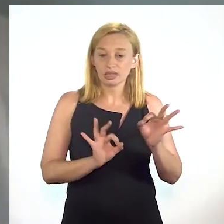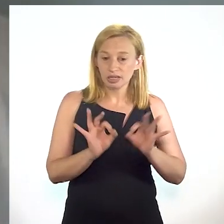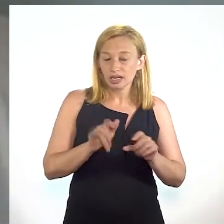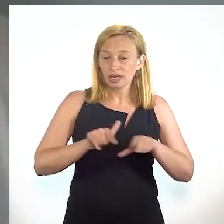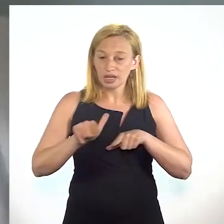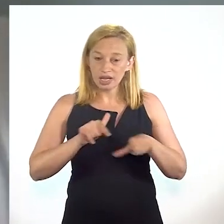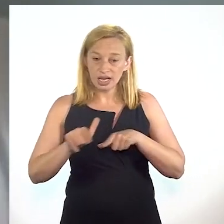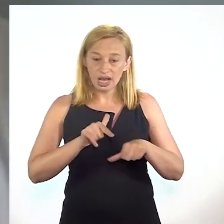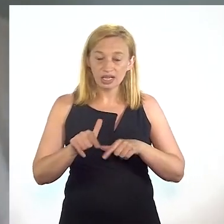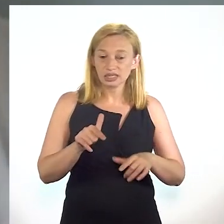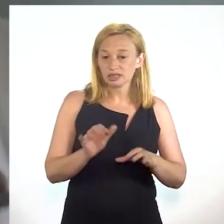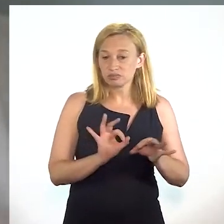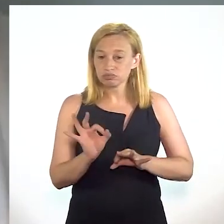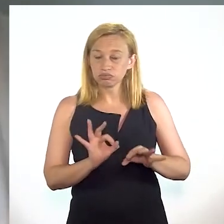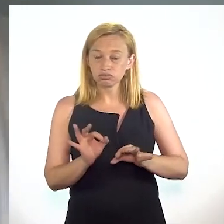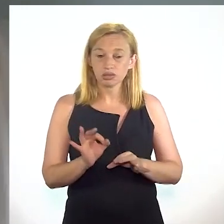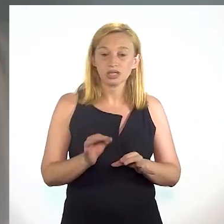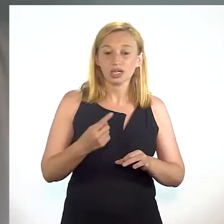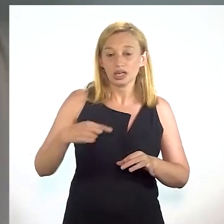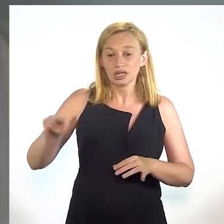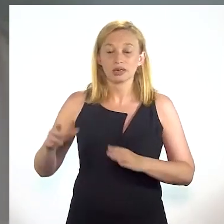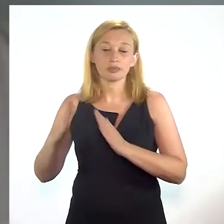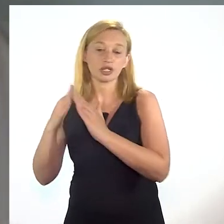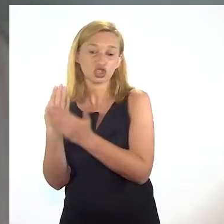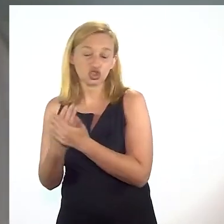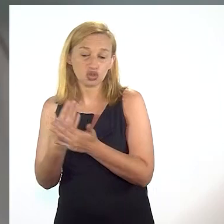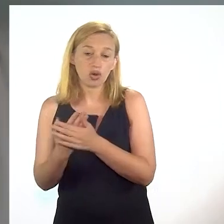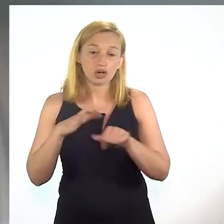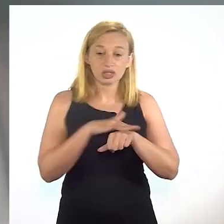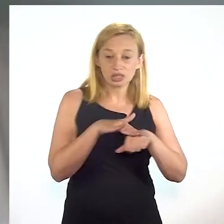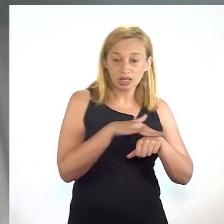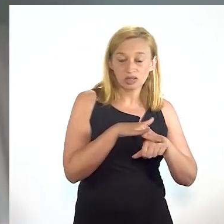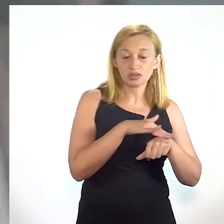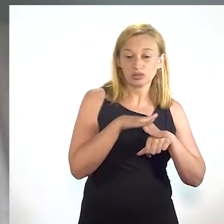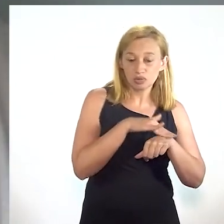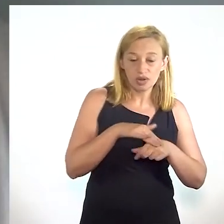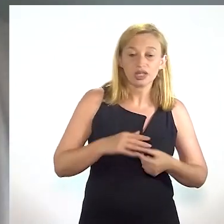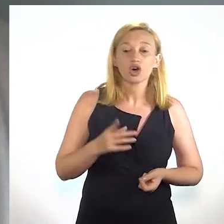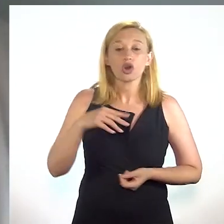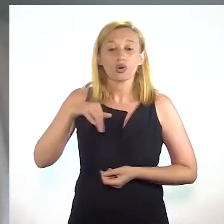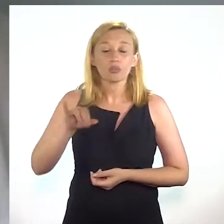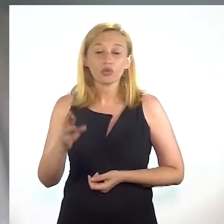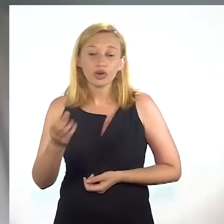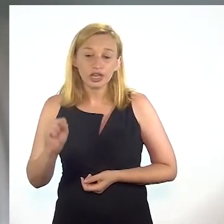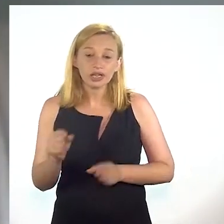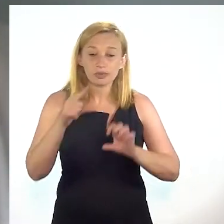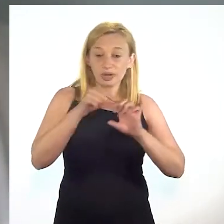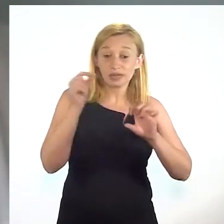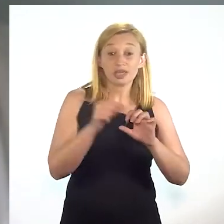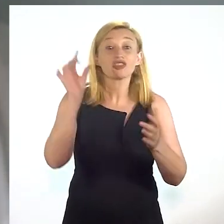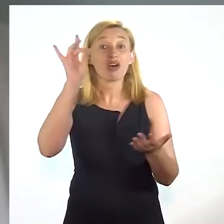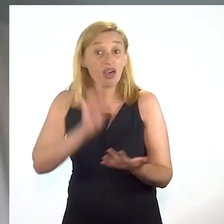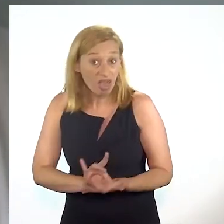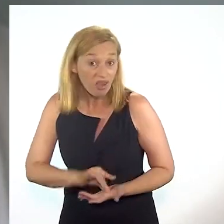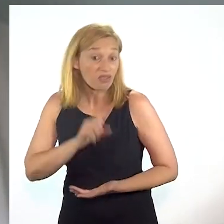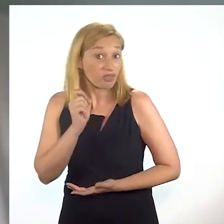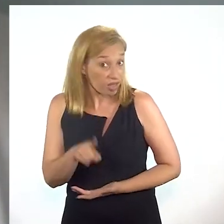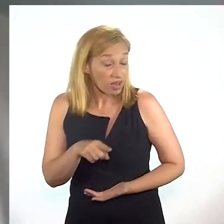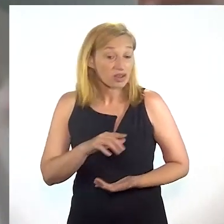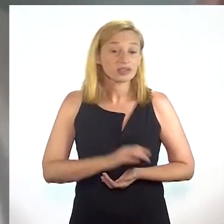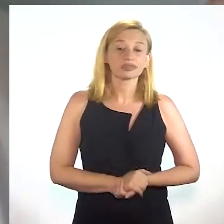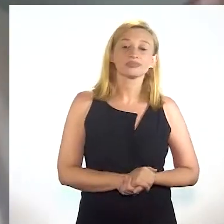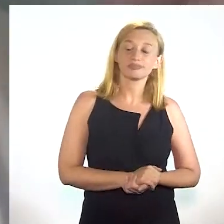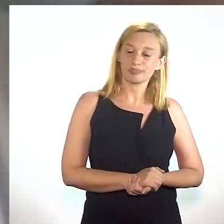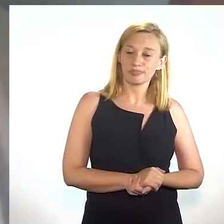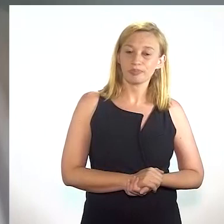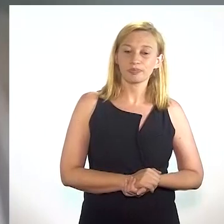casa, modelando para poder levar às escolas, do trabalho junto nas rodas de conversa, o Moinho é um empreendimento real, assim,